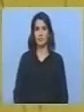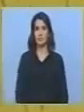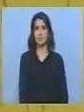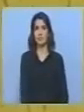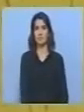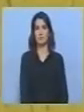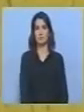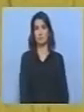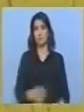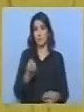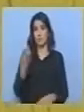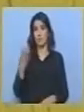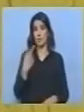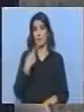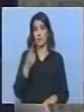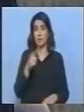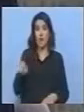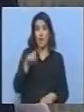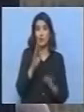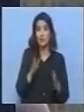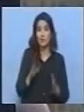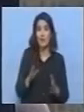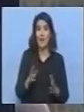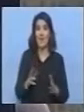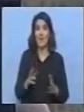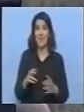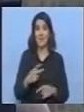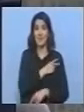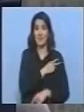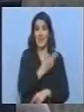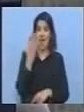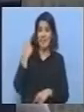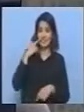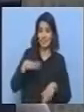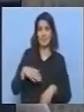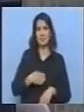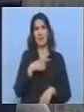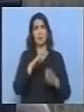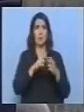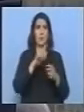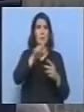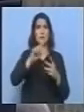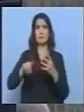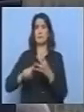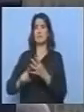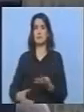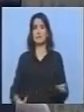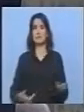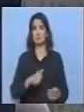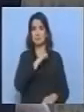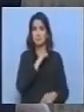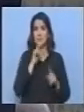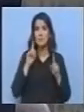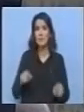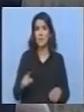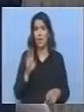que... Eles passaram por esses bancos, sentiram, e certamente esses problemas não serão assim tão alheios quanto isso, ou tão